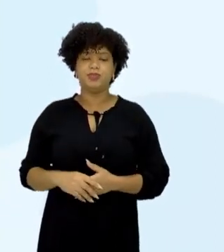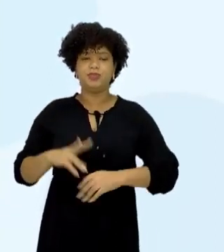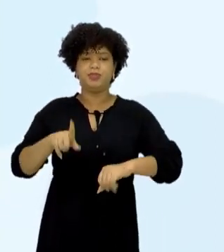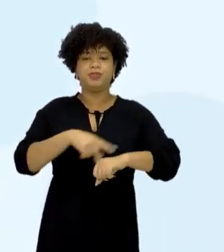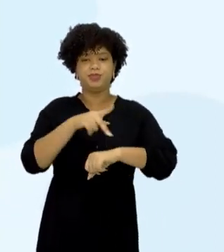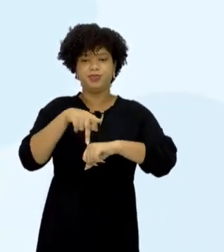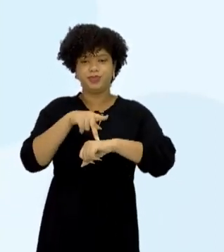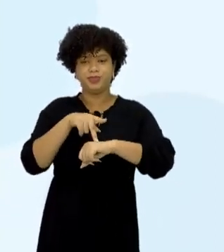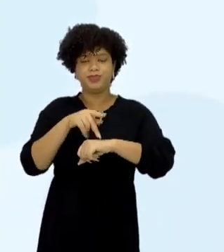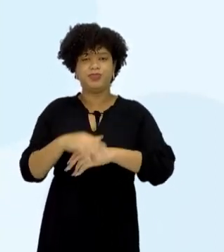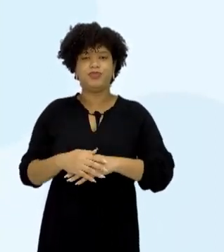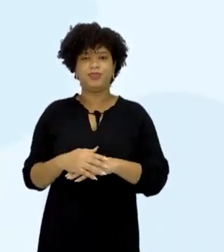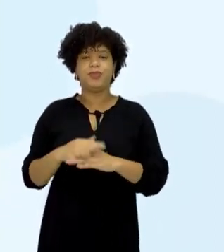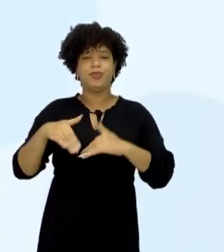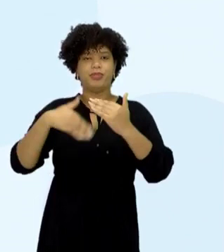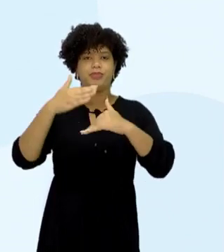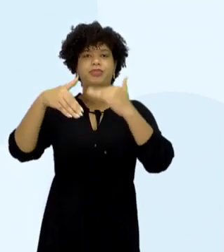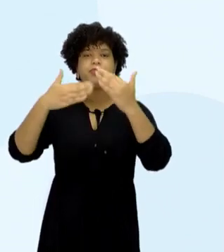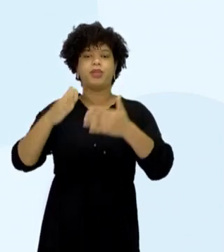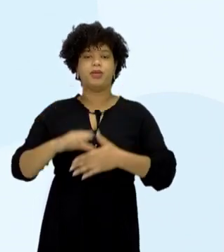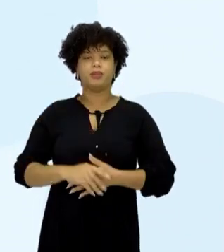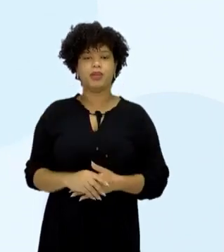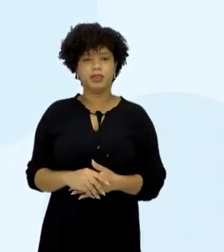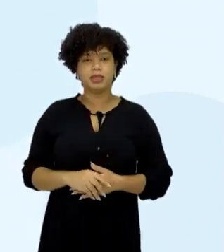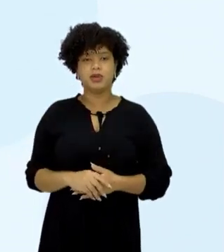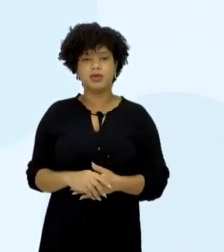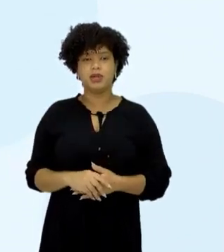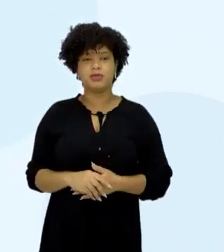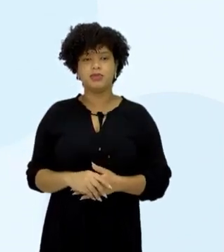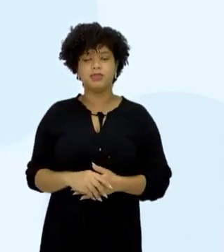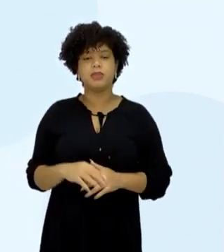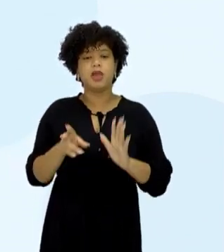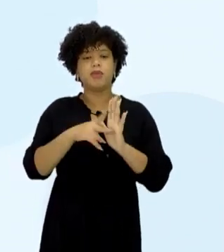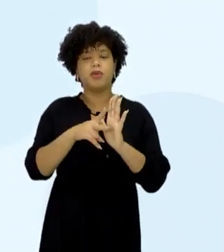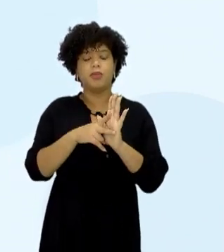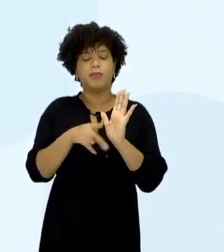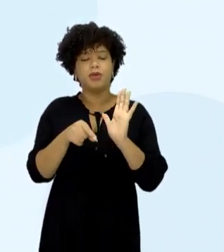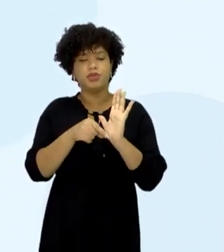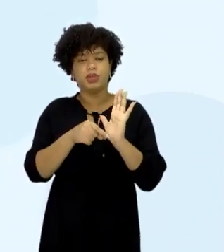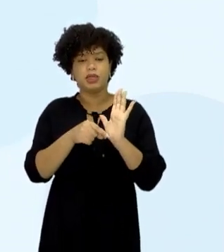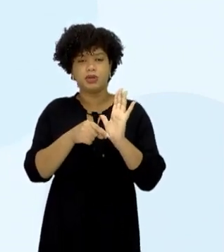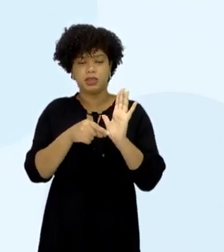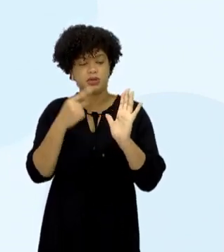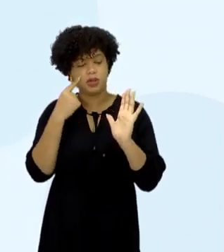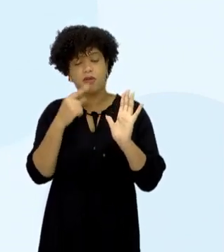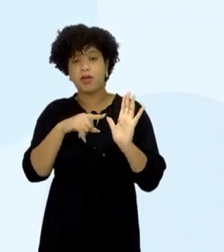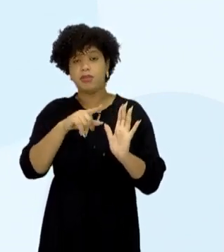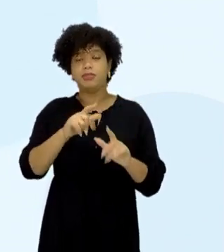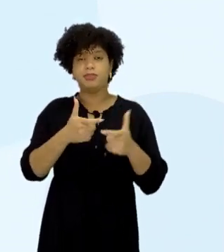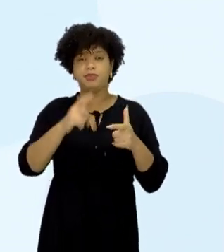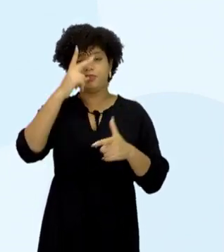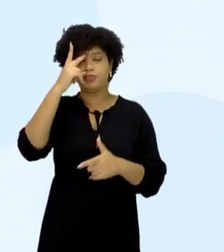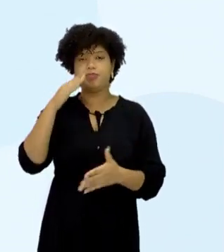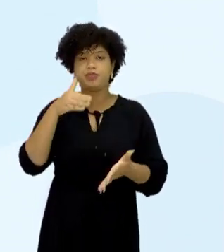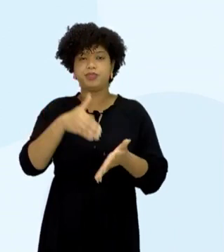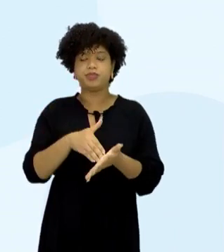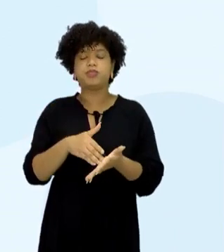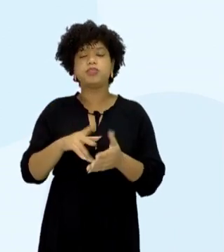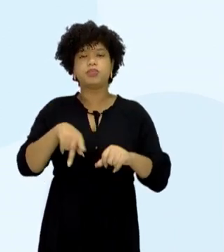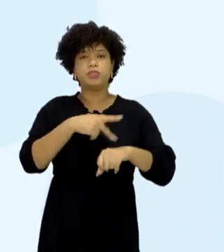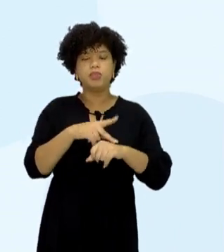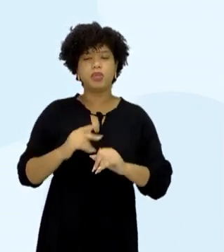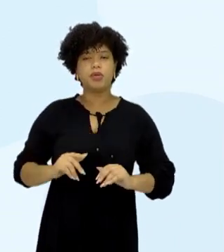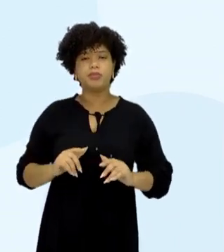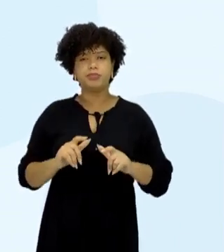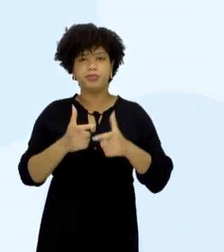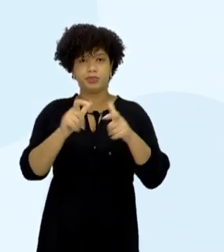países desenvolvidos aí, ele em média consome aí, né, as pessoas aí de países desenvolvidos